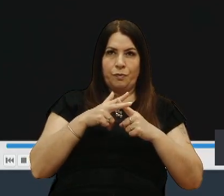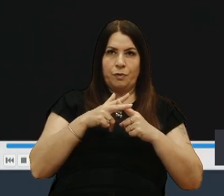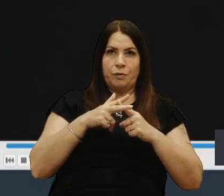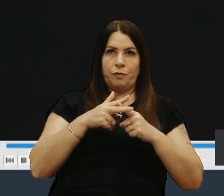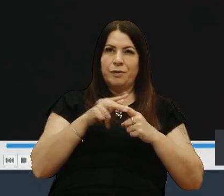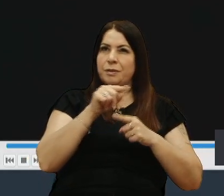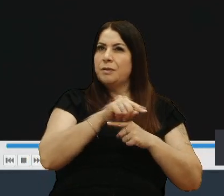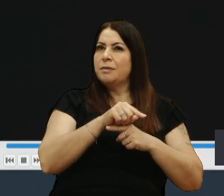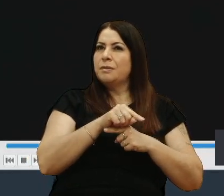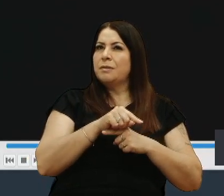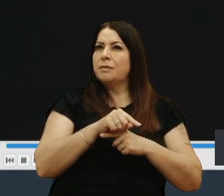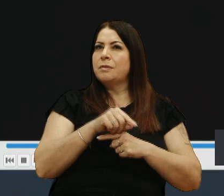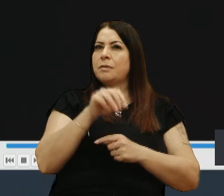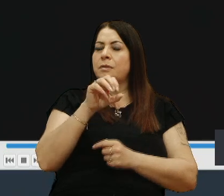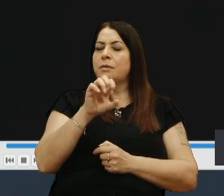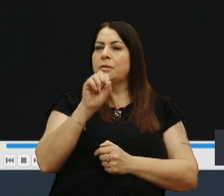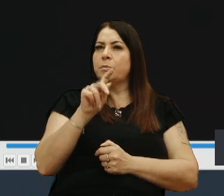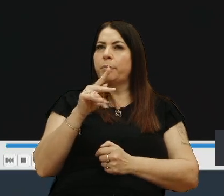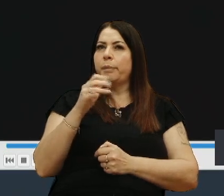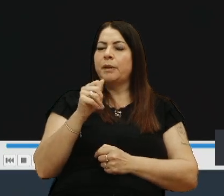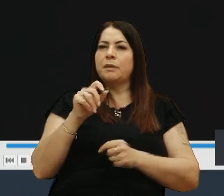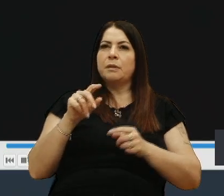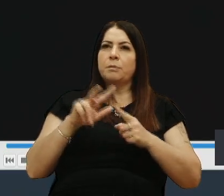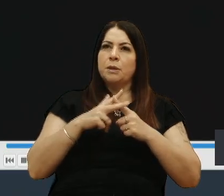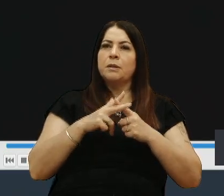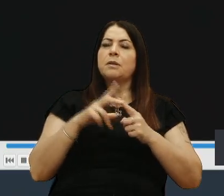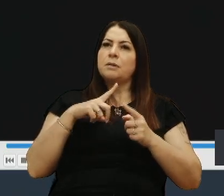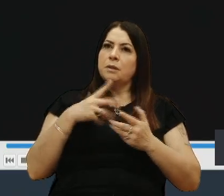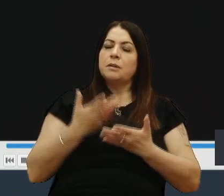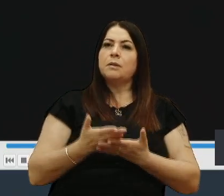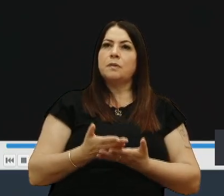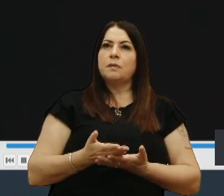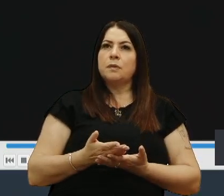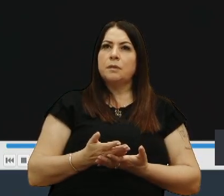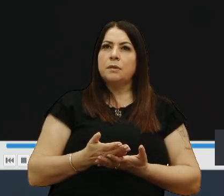empresa, Espada Mecânica, e a gente estava bastante